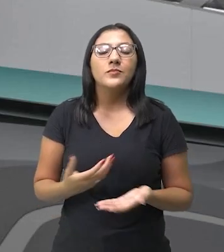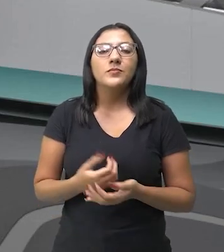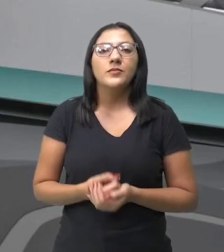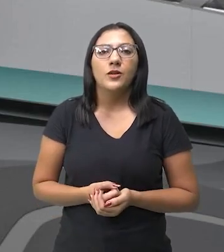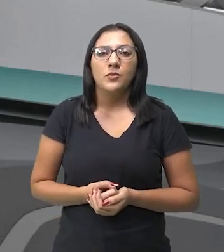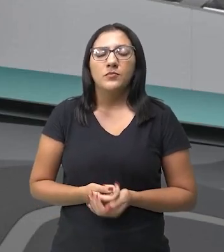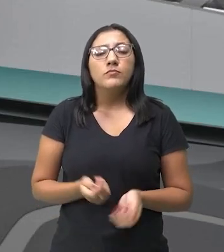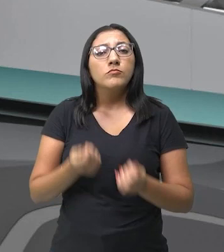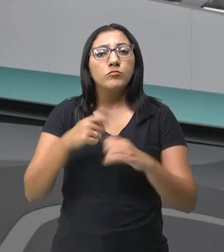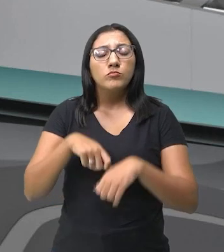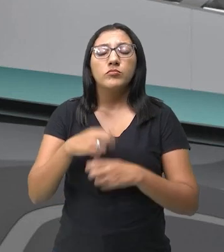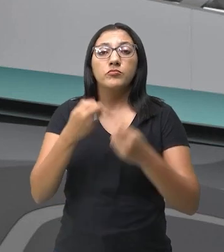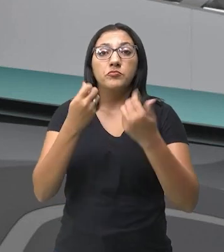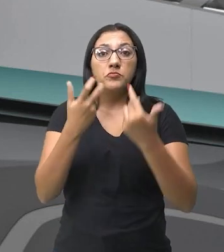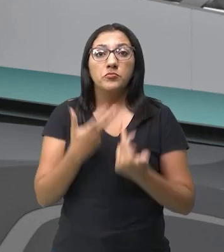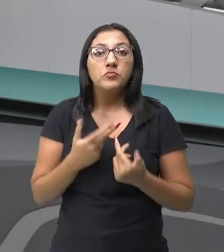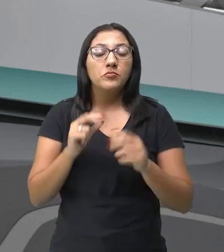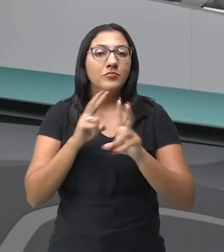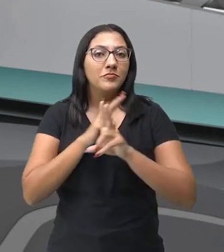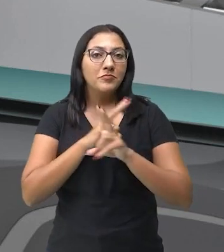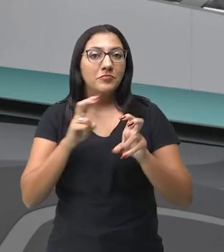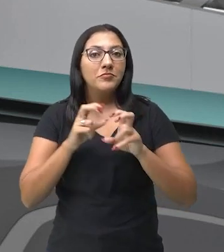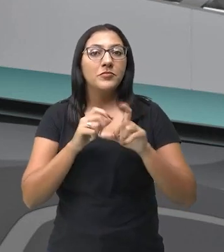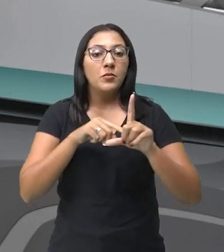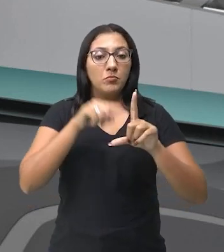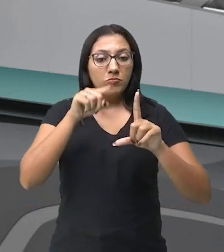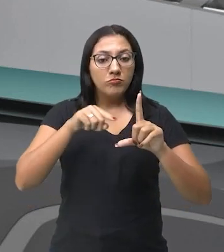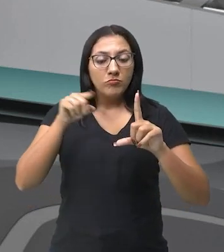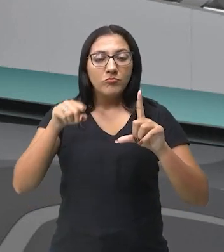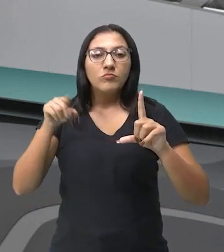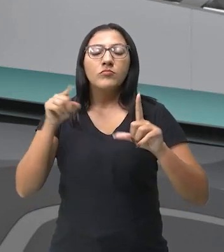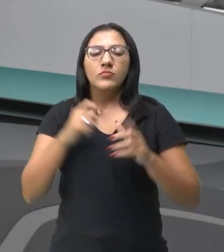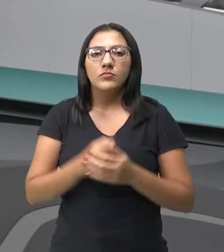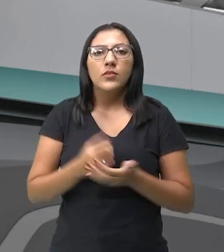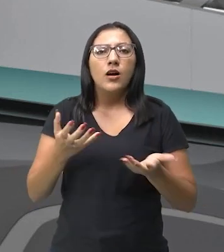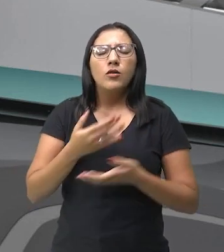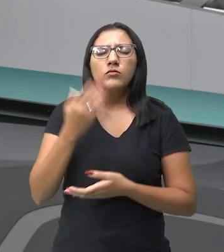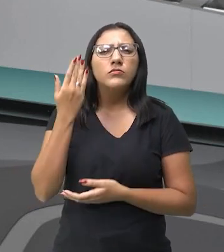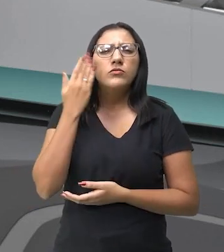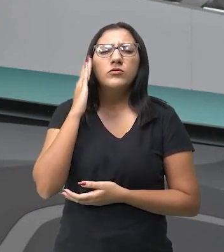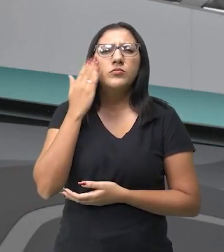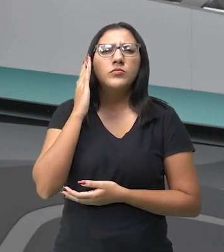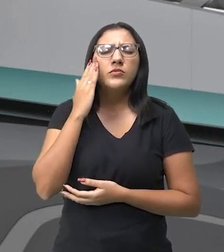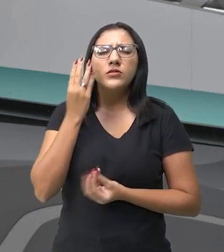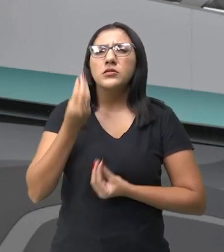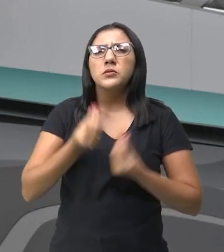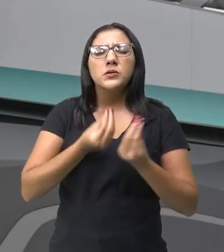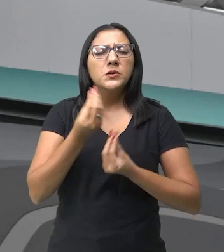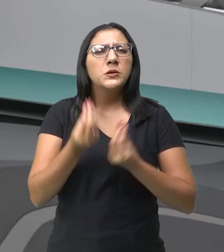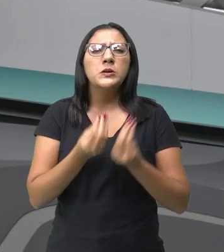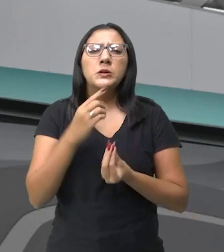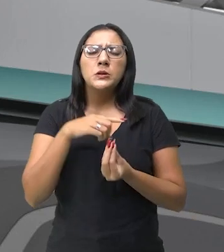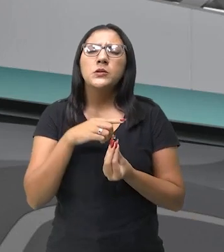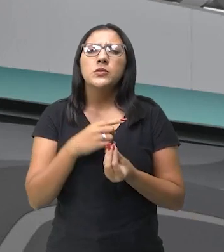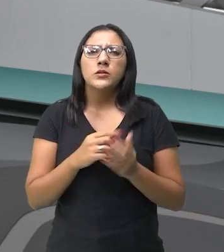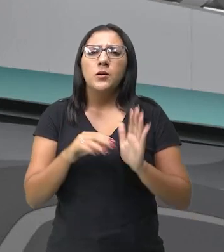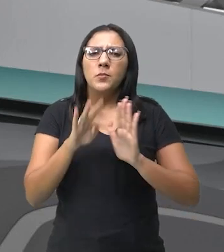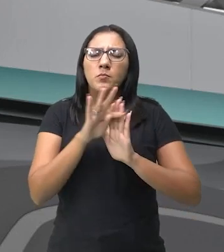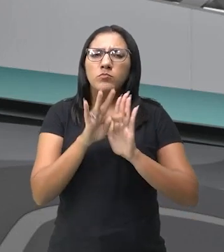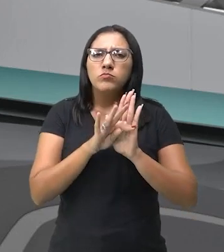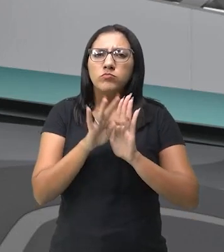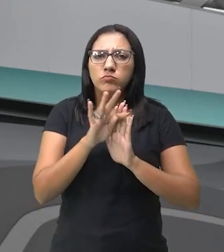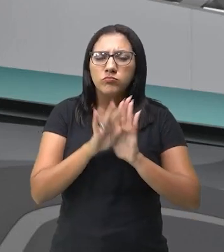Então, para falar de infográficos, vamos fazer um percurso de entendimento a respeito de alguns